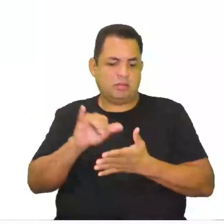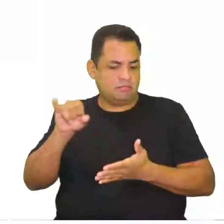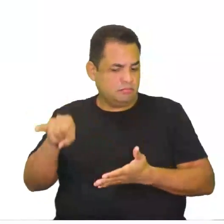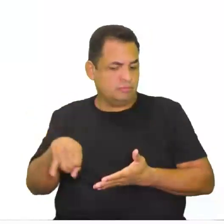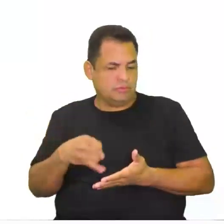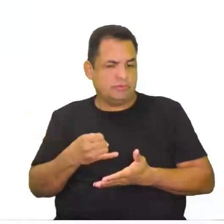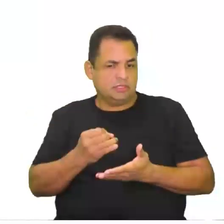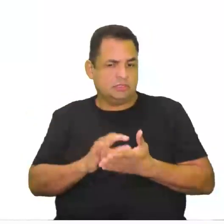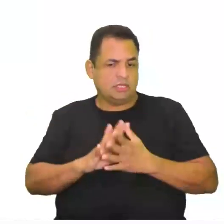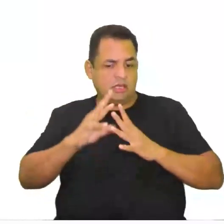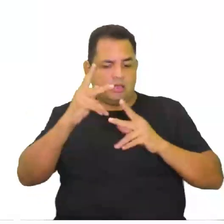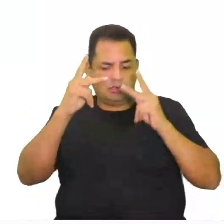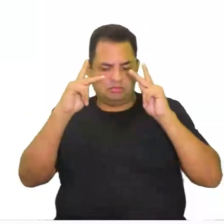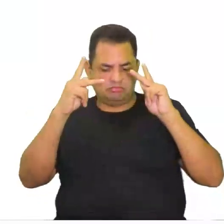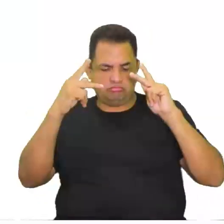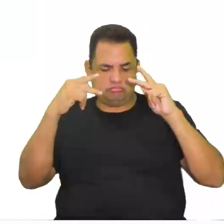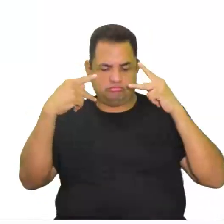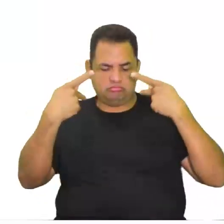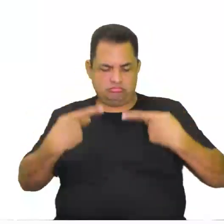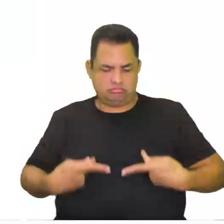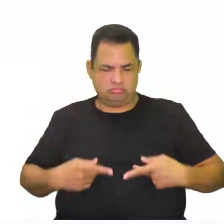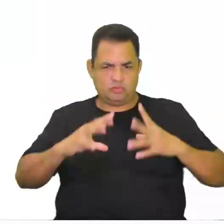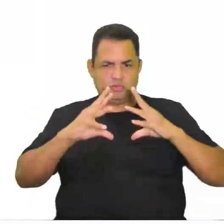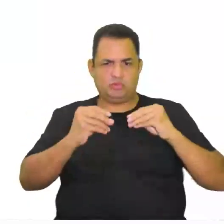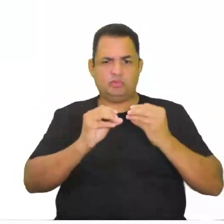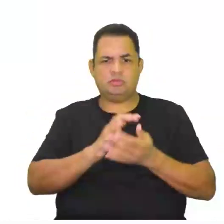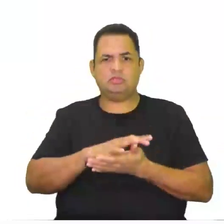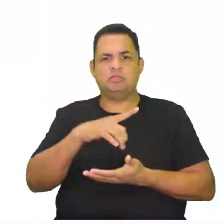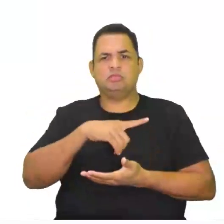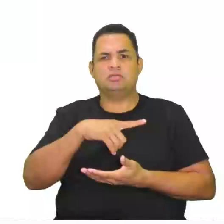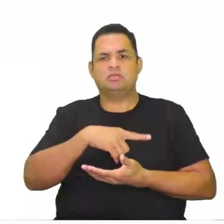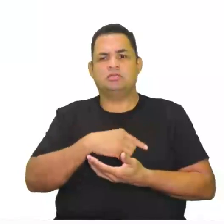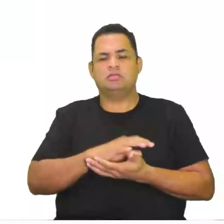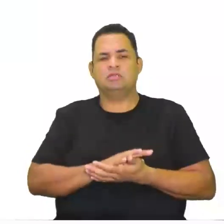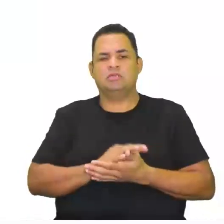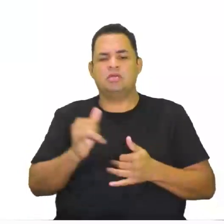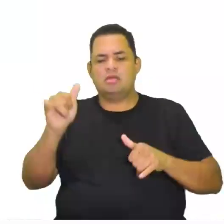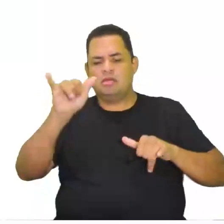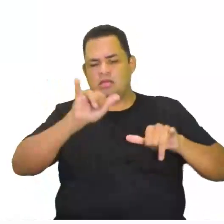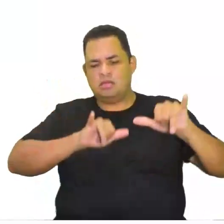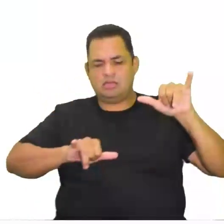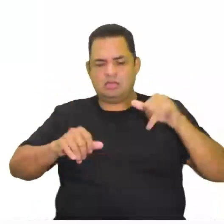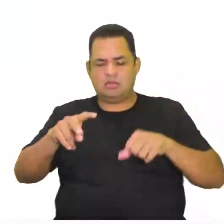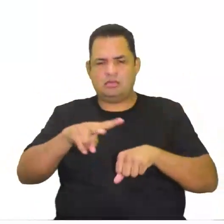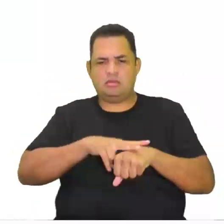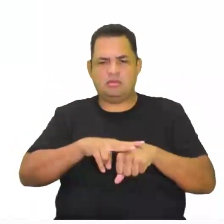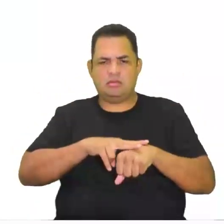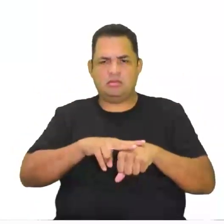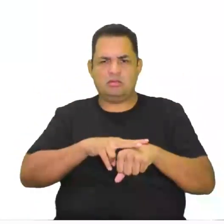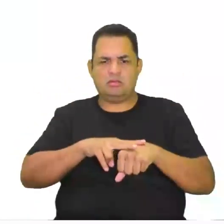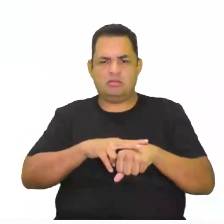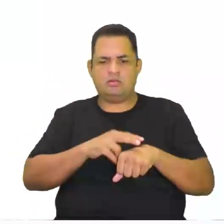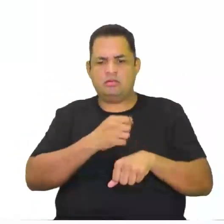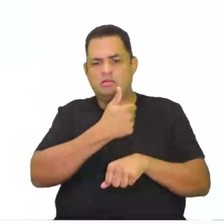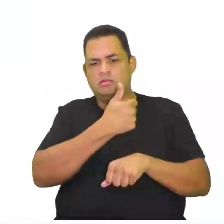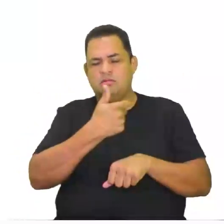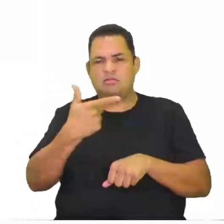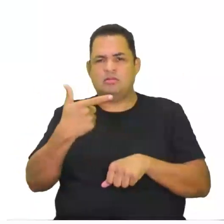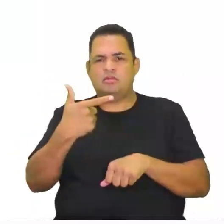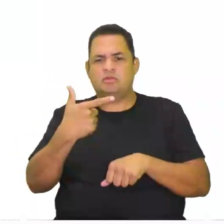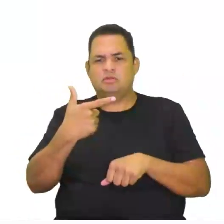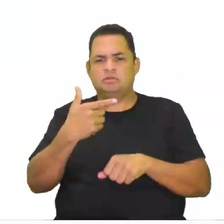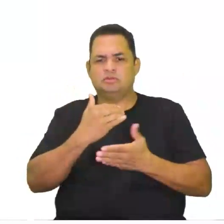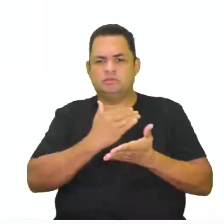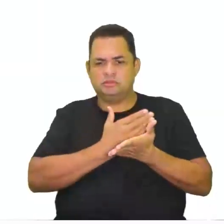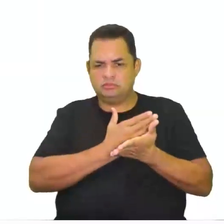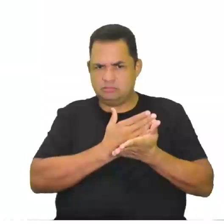Para isso, a química verde ela tem 12 principais, né, 12